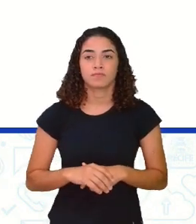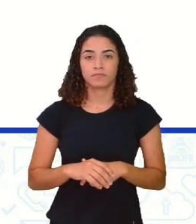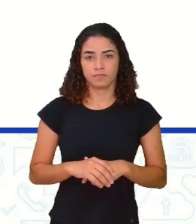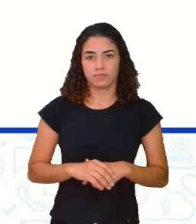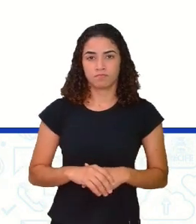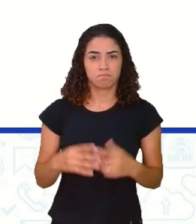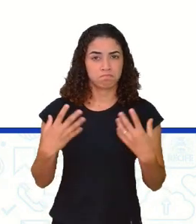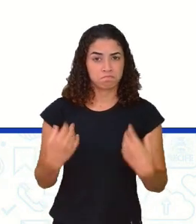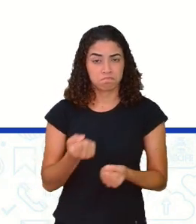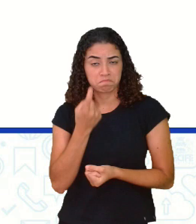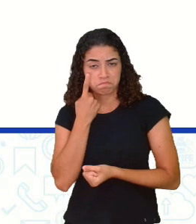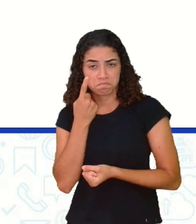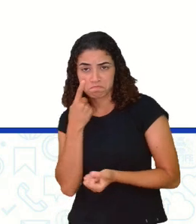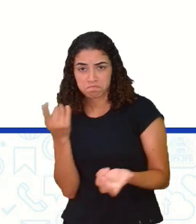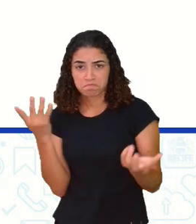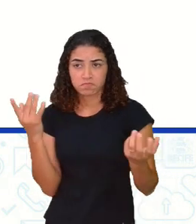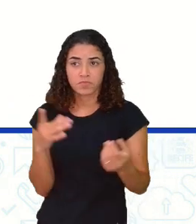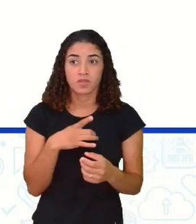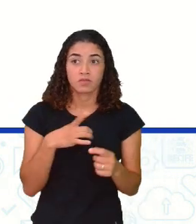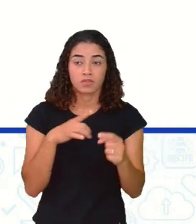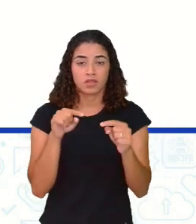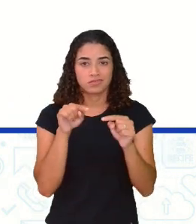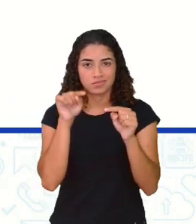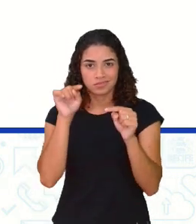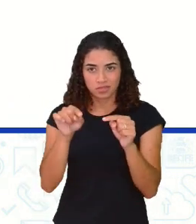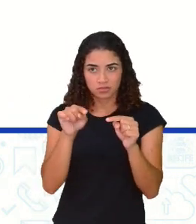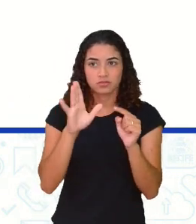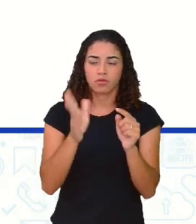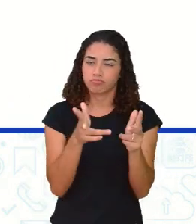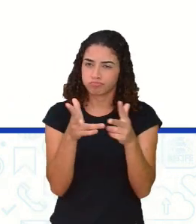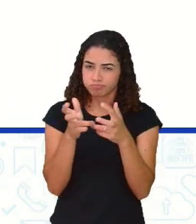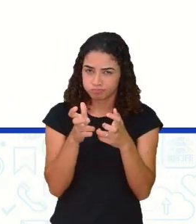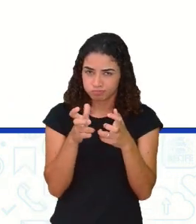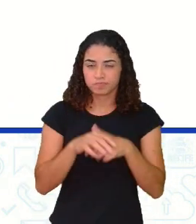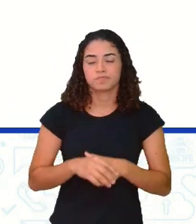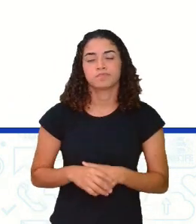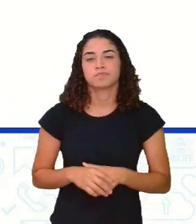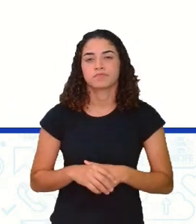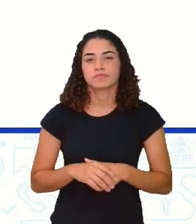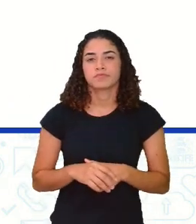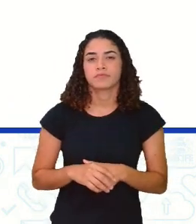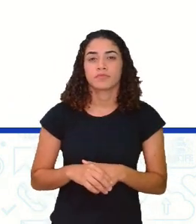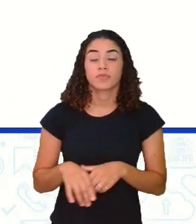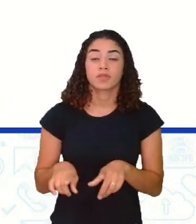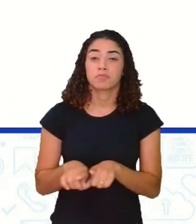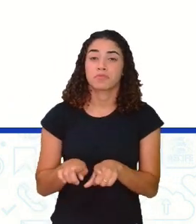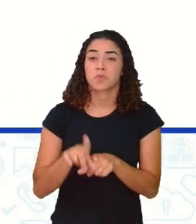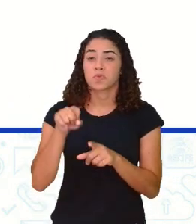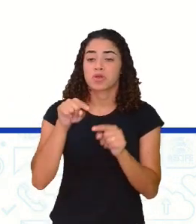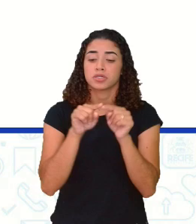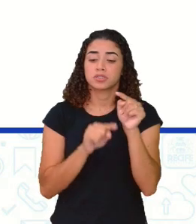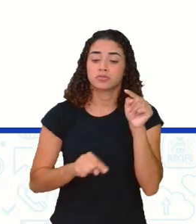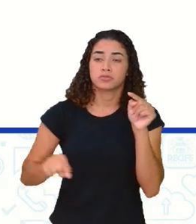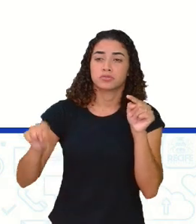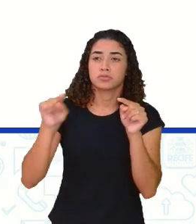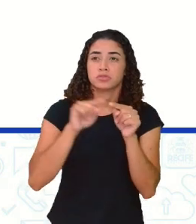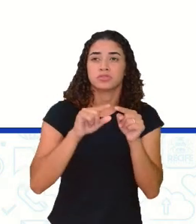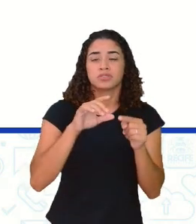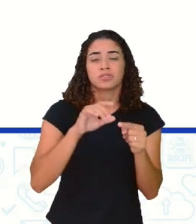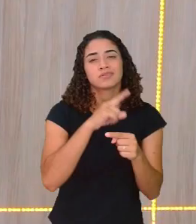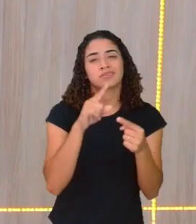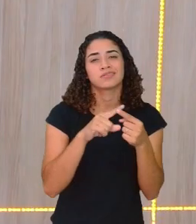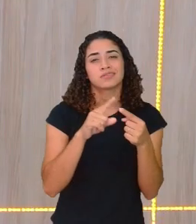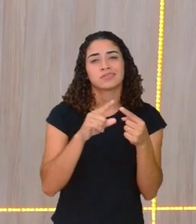Vamos agora ver, aqui eu tenho o centro, já identificado, que é esse ponto. E o que é o círculo? Qual é a